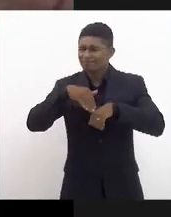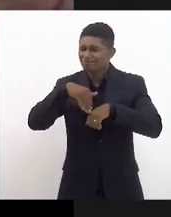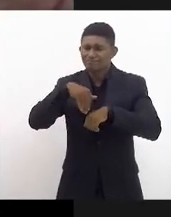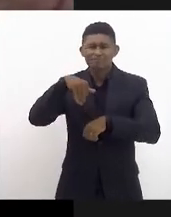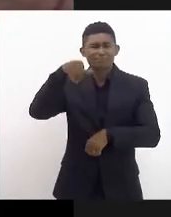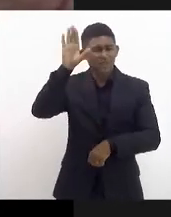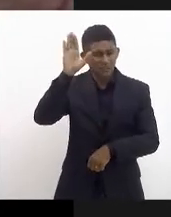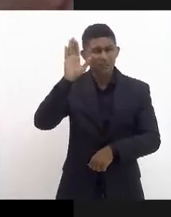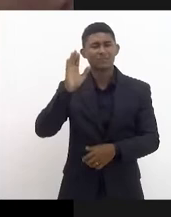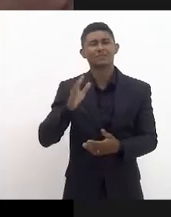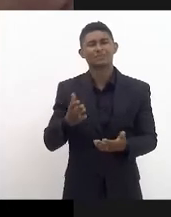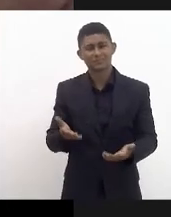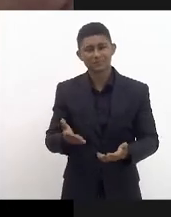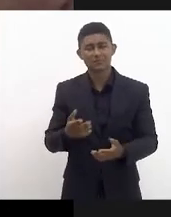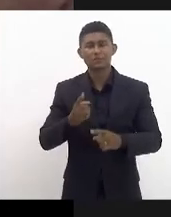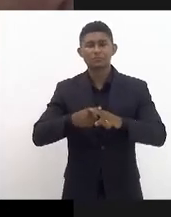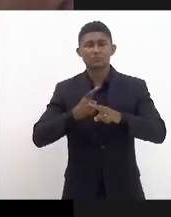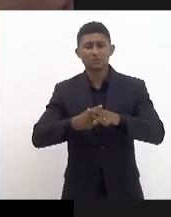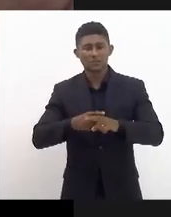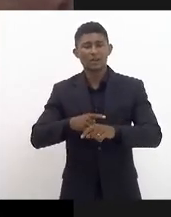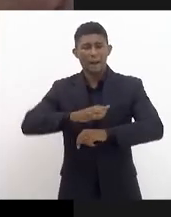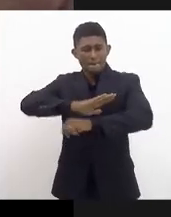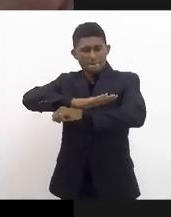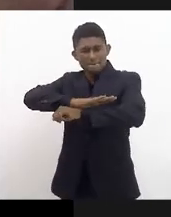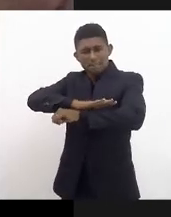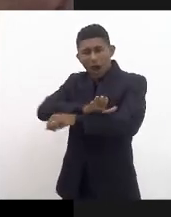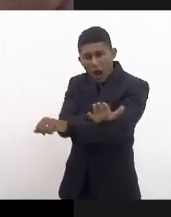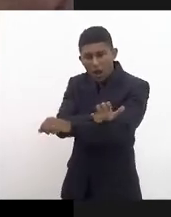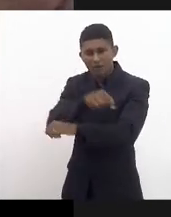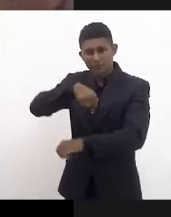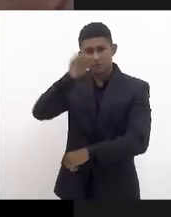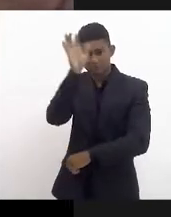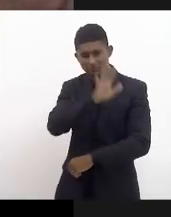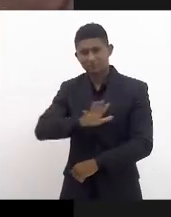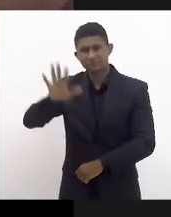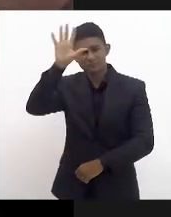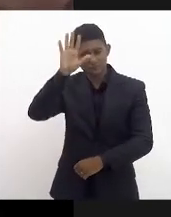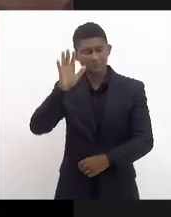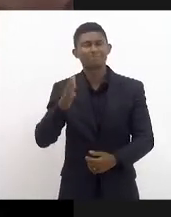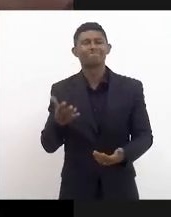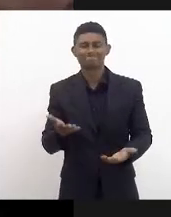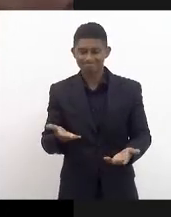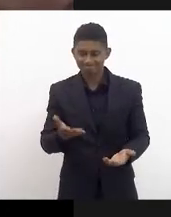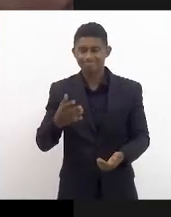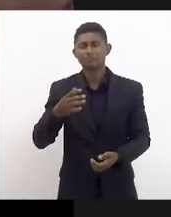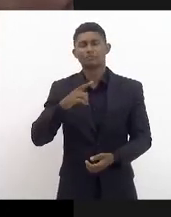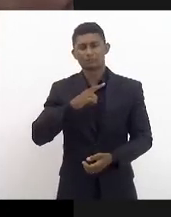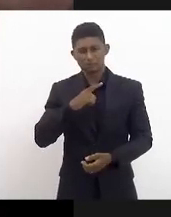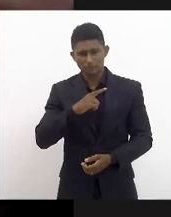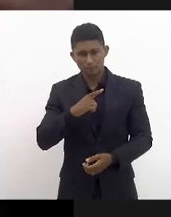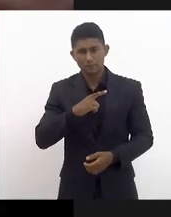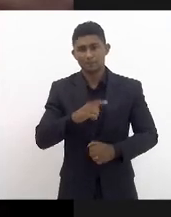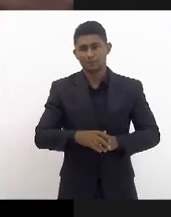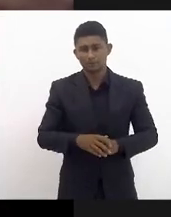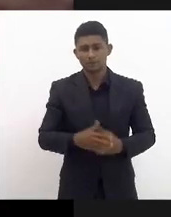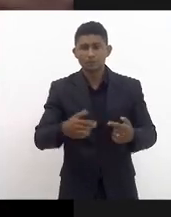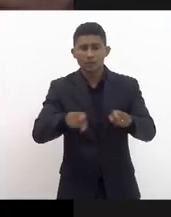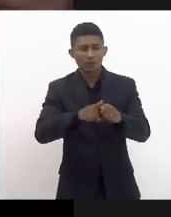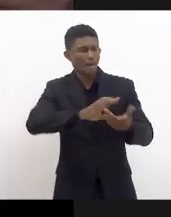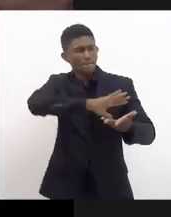processo racista no Brasil, a racialização das relações, né, a opressão,